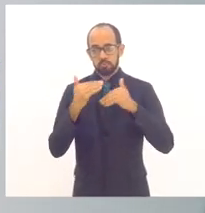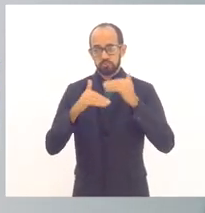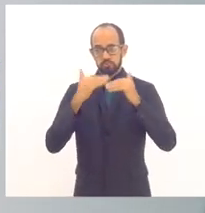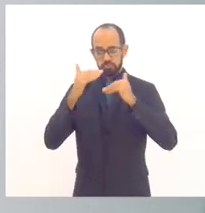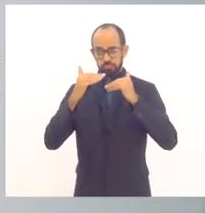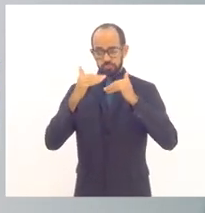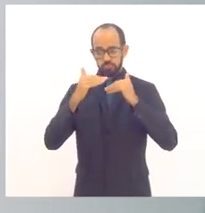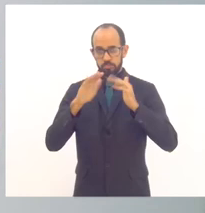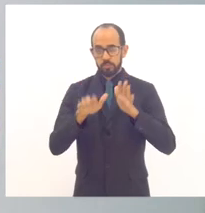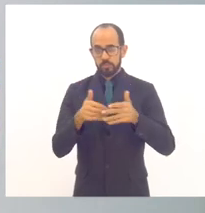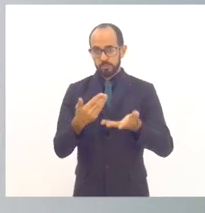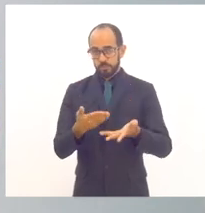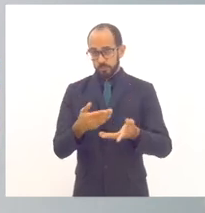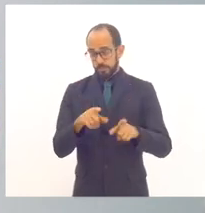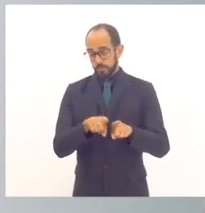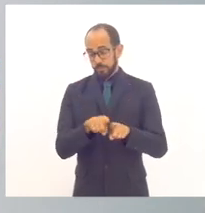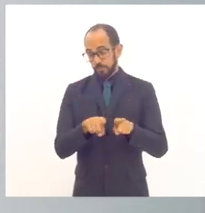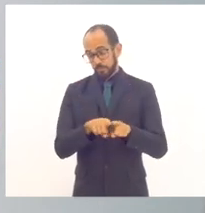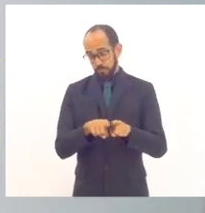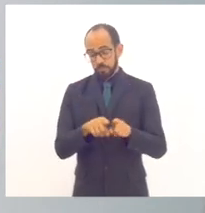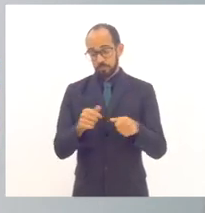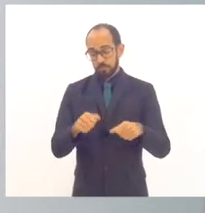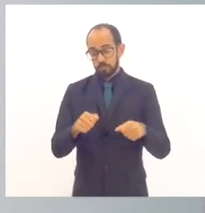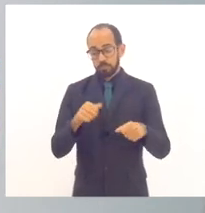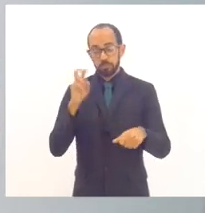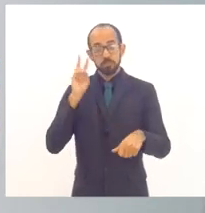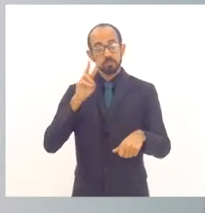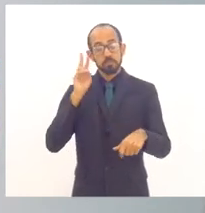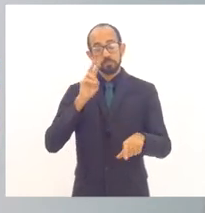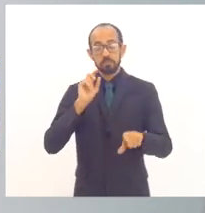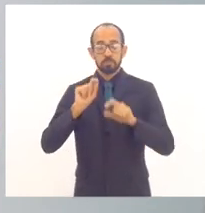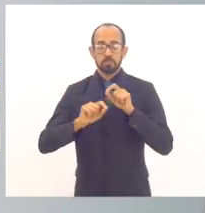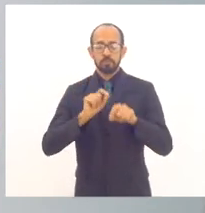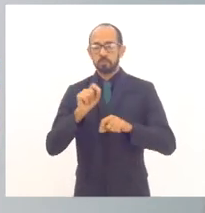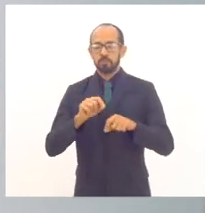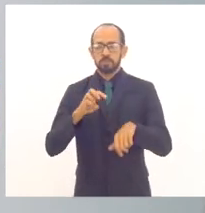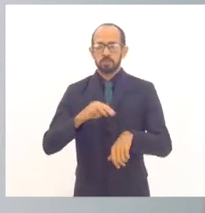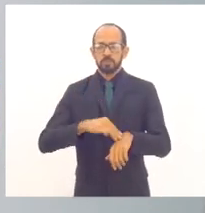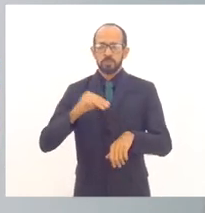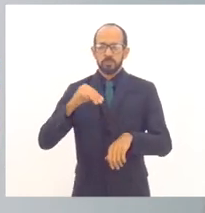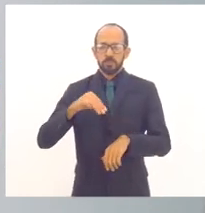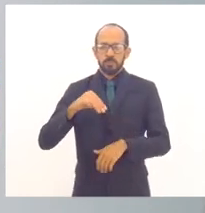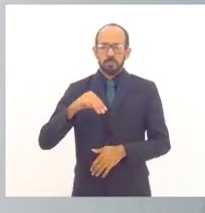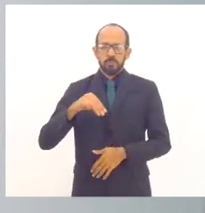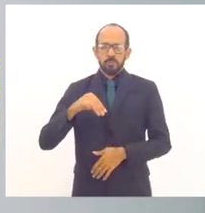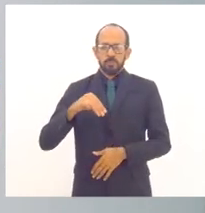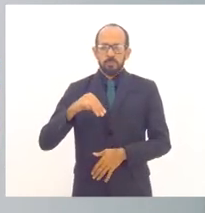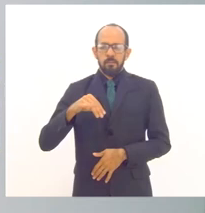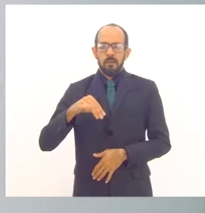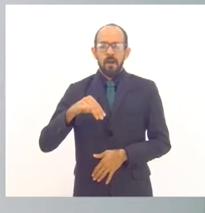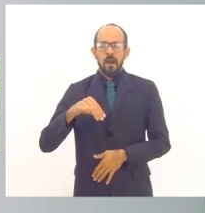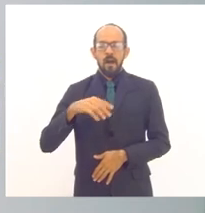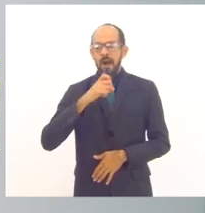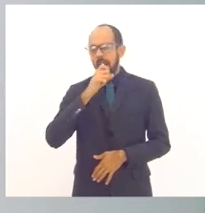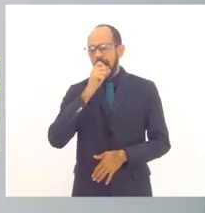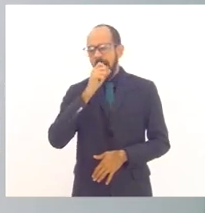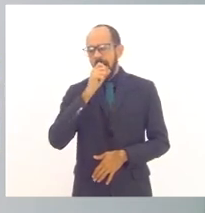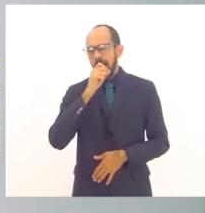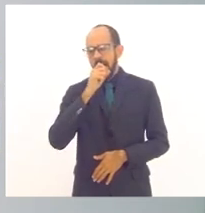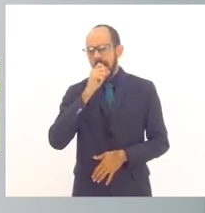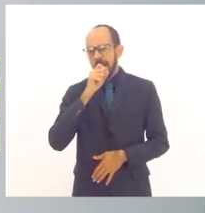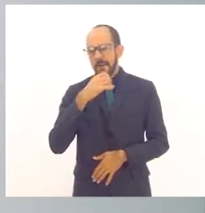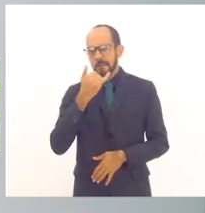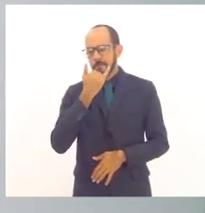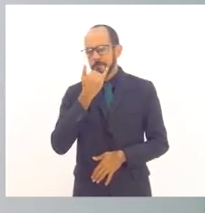cima disso, eu tenho que lembrar uma fala aqui do mestre Derli, quer dizer, mestre não, mestre teve